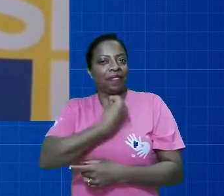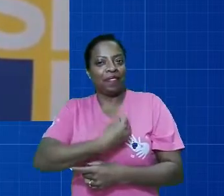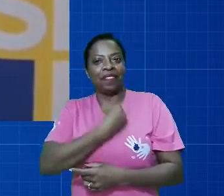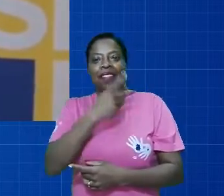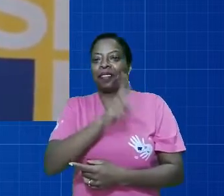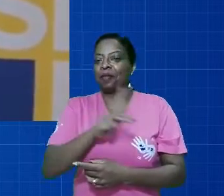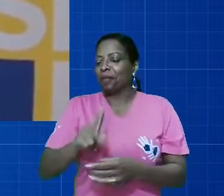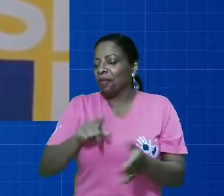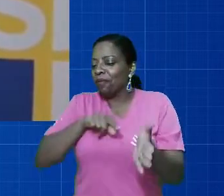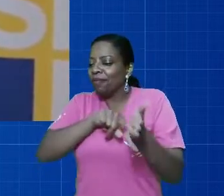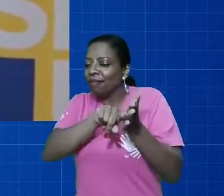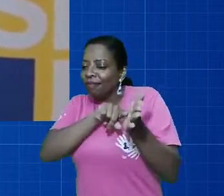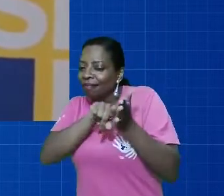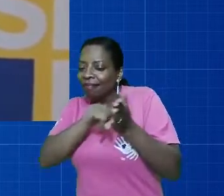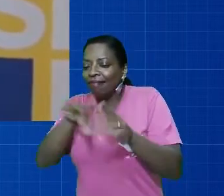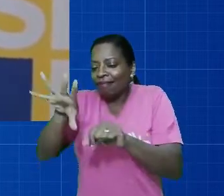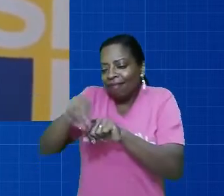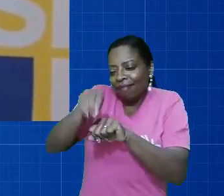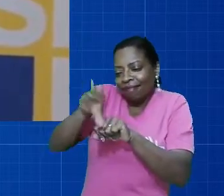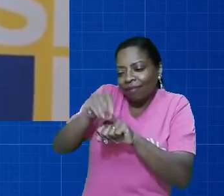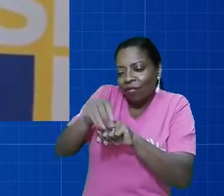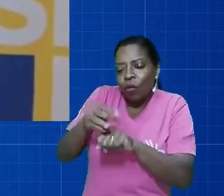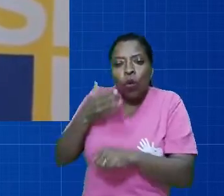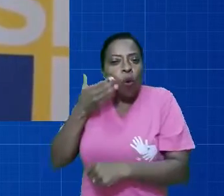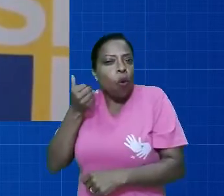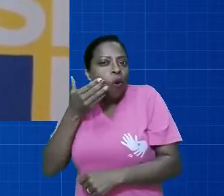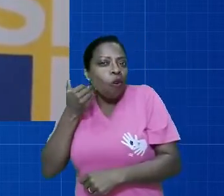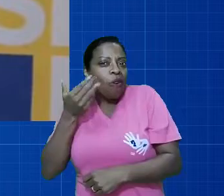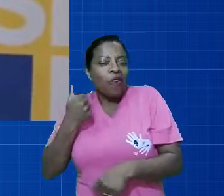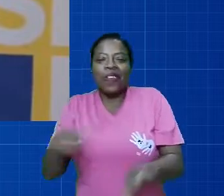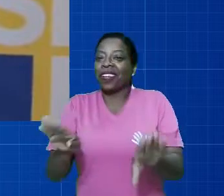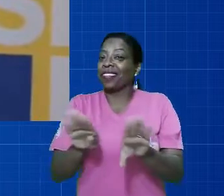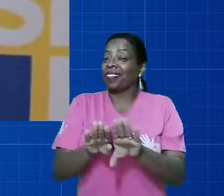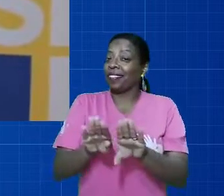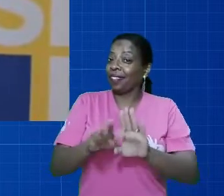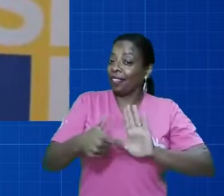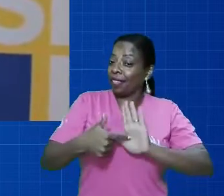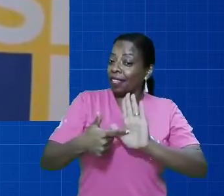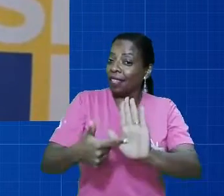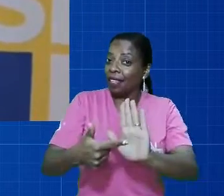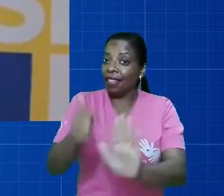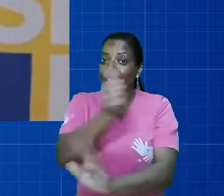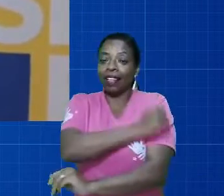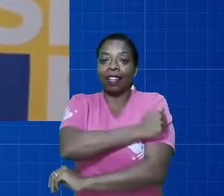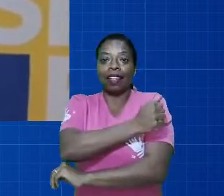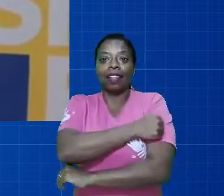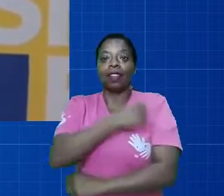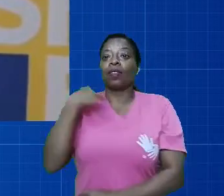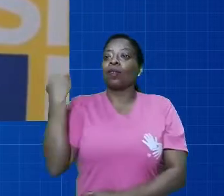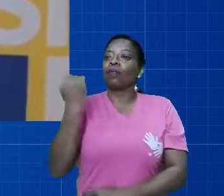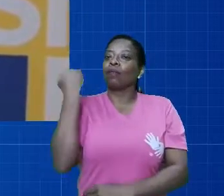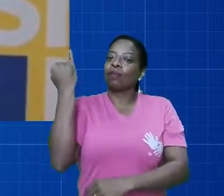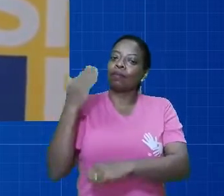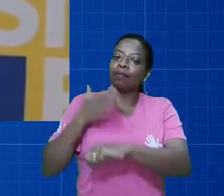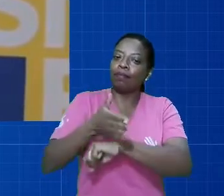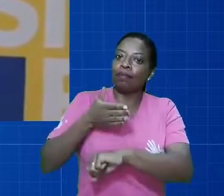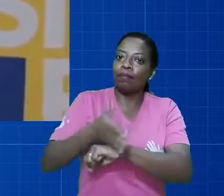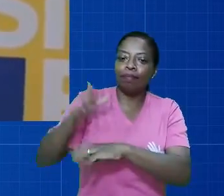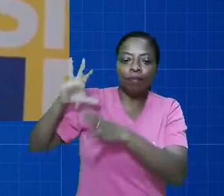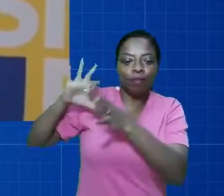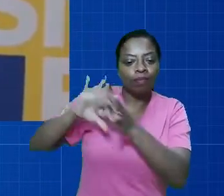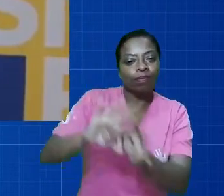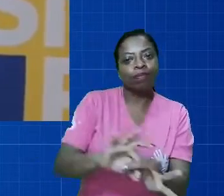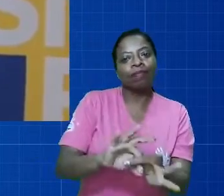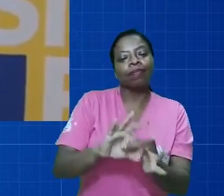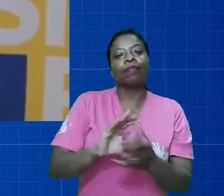do professor é pesquisar, é conhecer, é buscar e principalmente colocar o aluno nesse contexto, né?